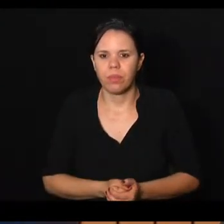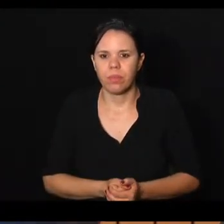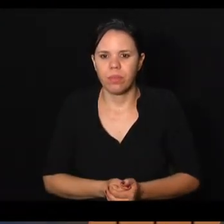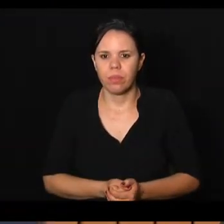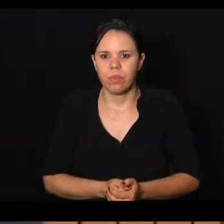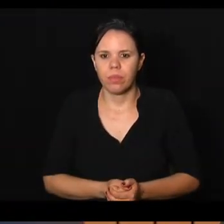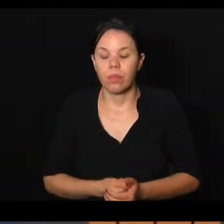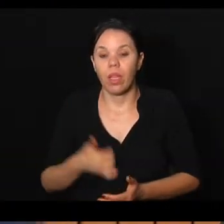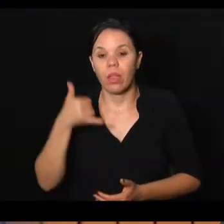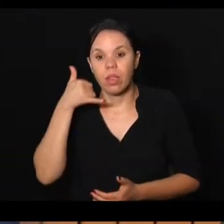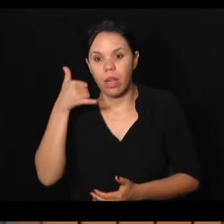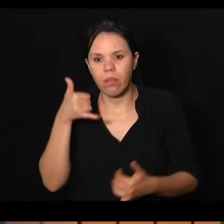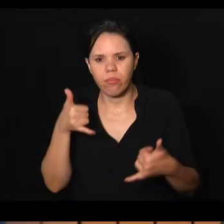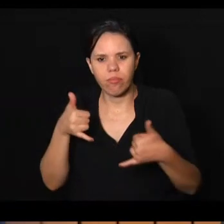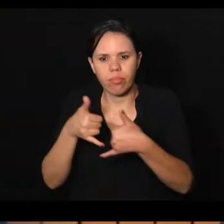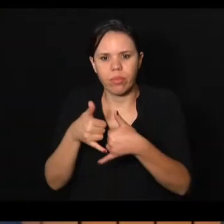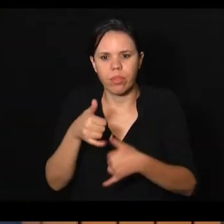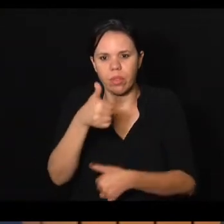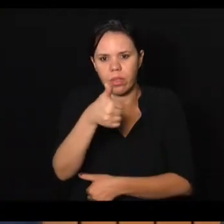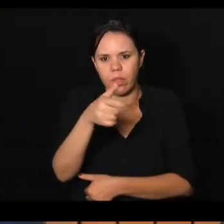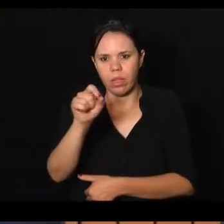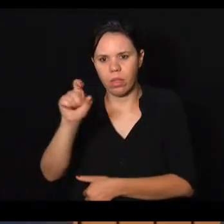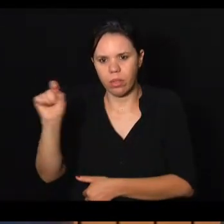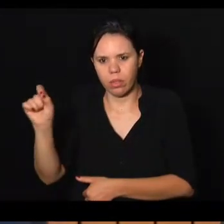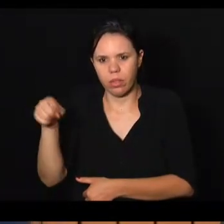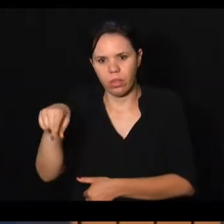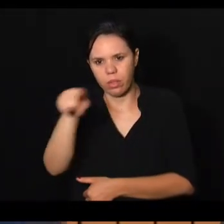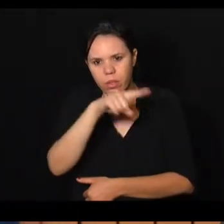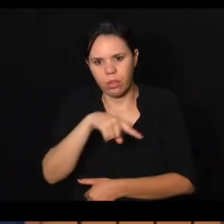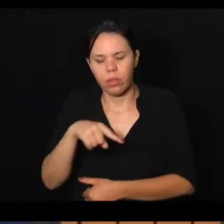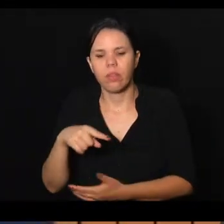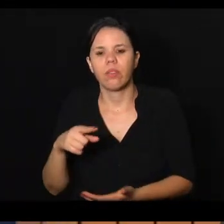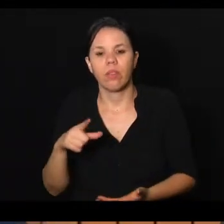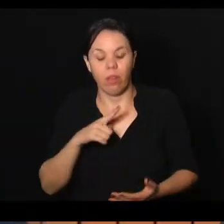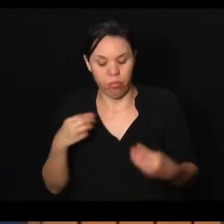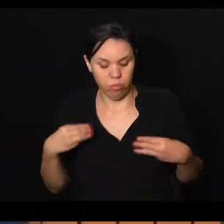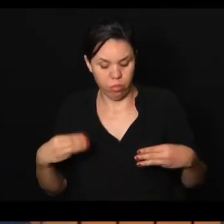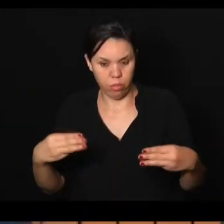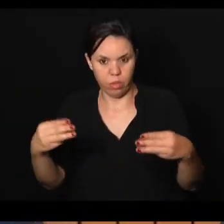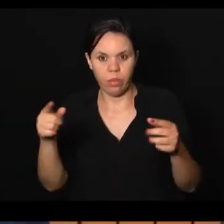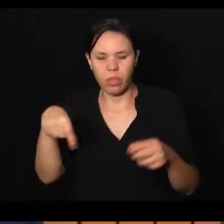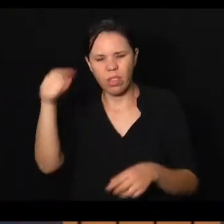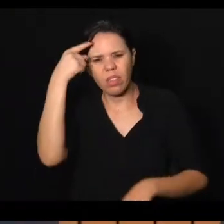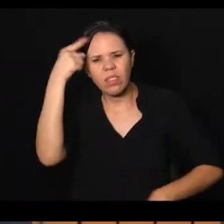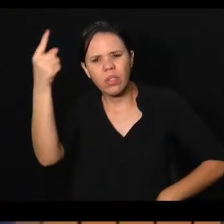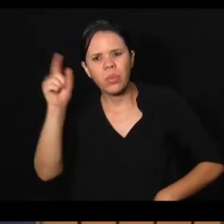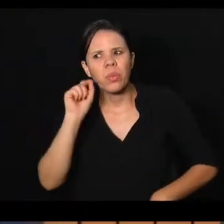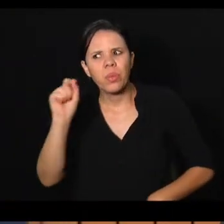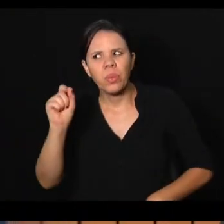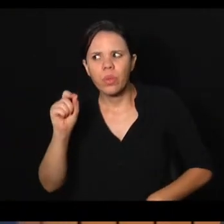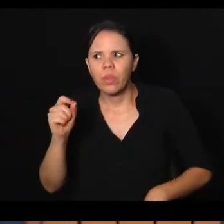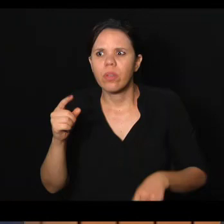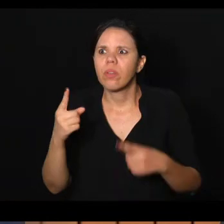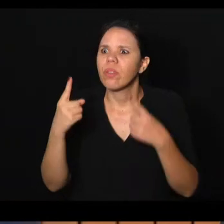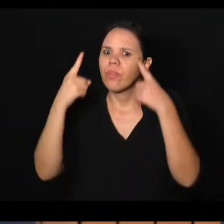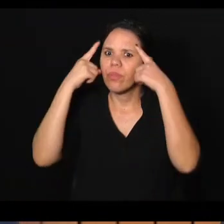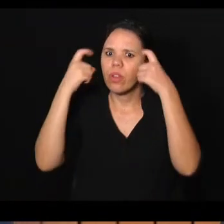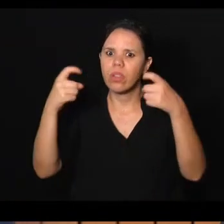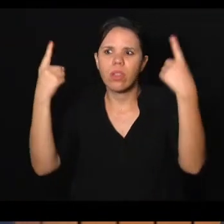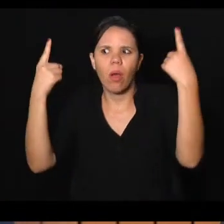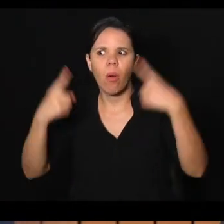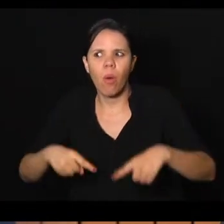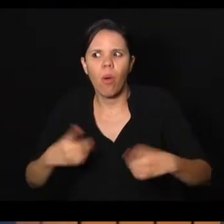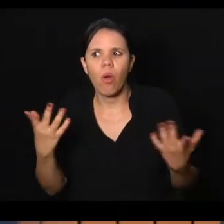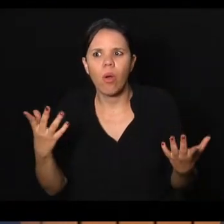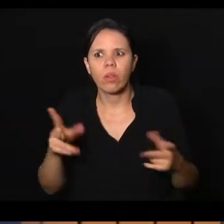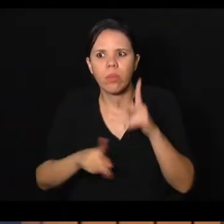Disque 100 está no nosso ministério. E vocês não têm ideia do que é a violência contra idosos no Brasil.